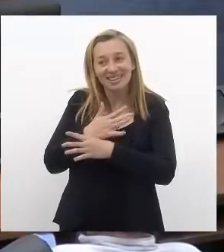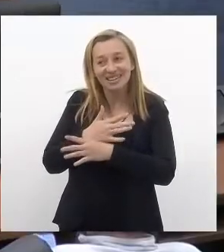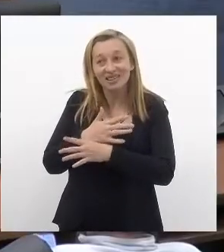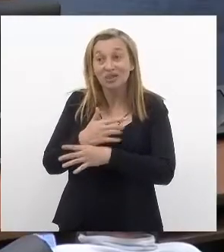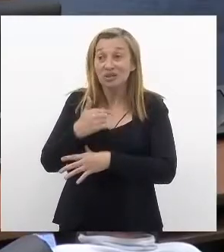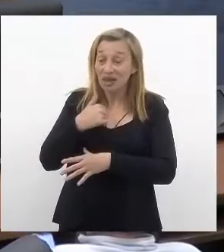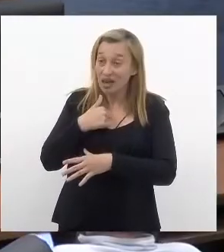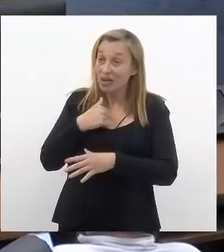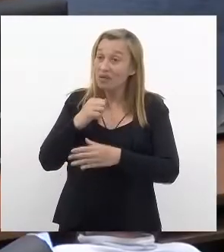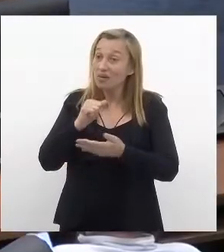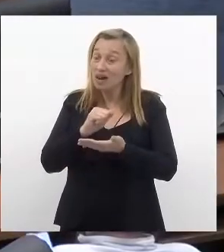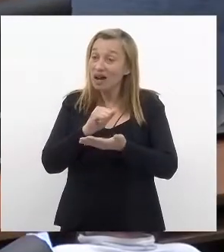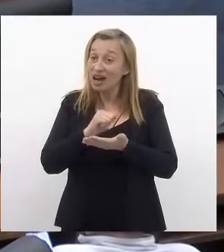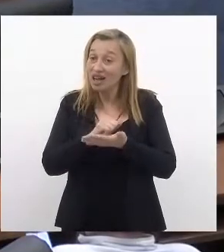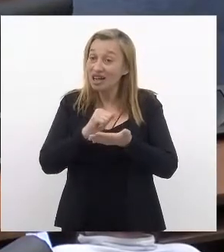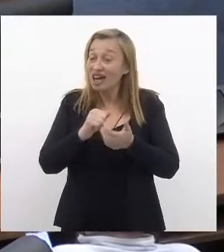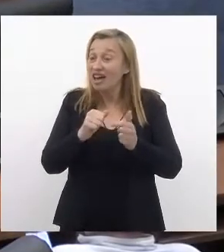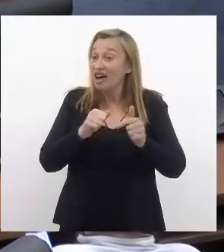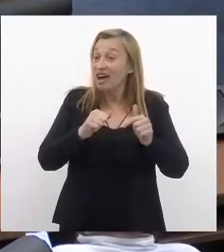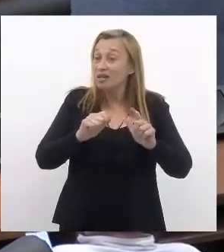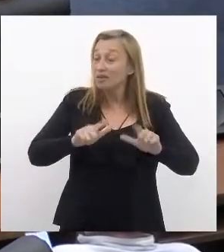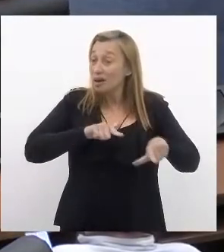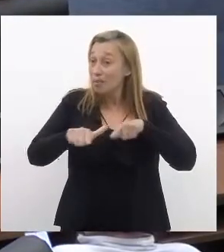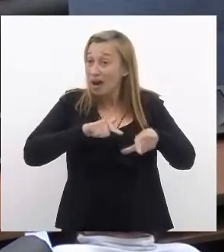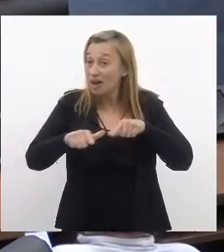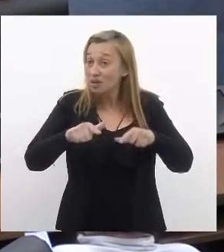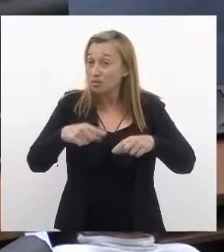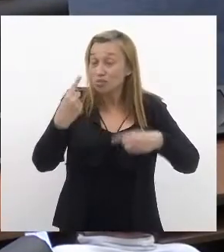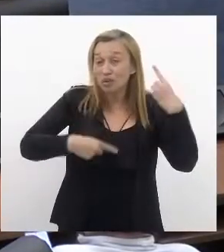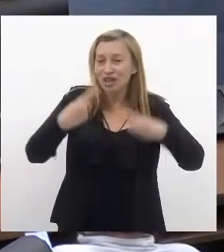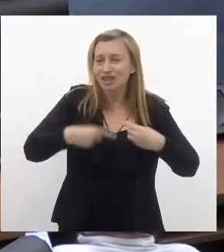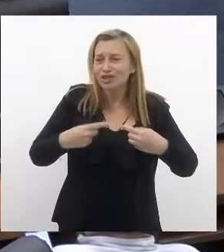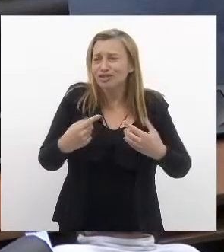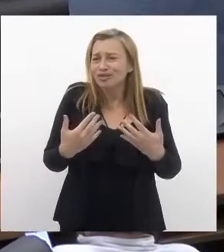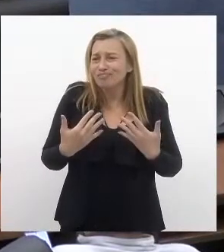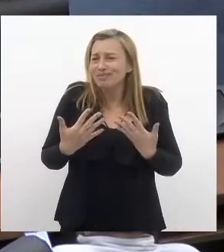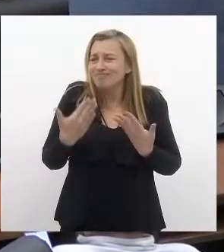minha atividade política, o Rio de Janeiro, é, na verdade, uma gratidão